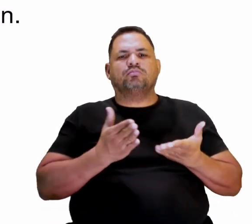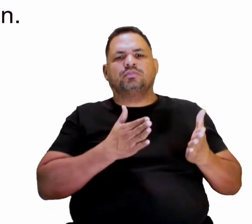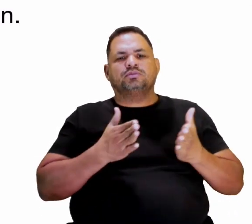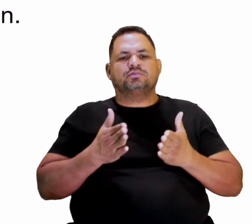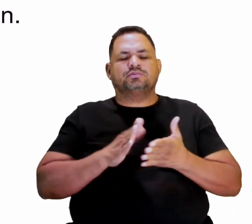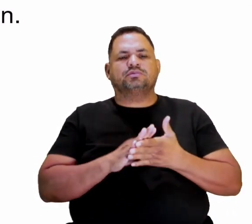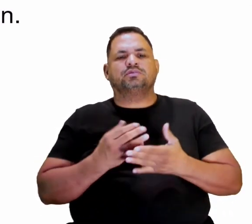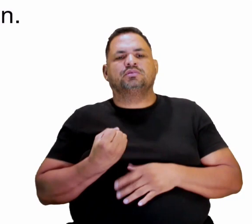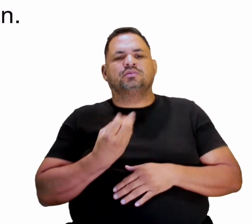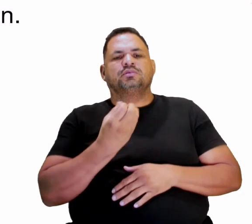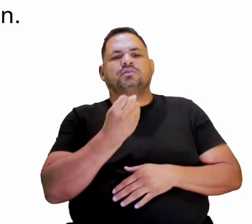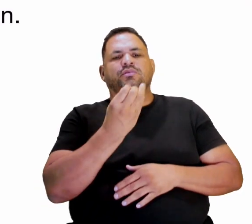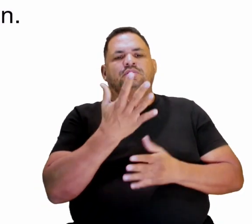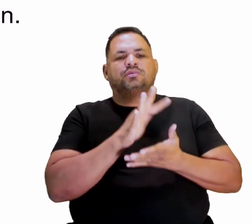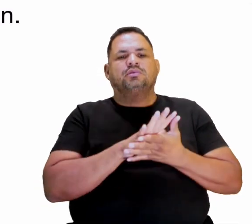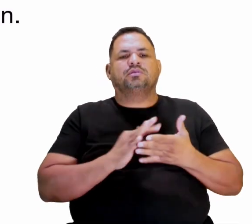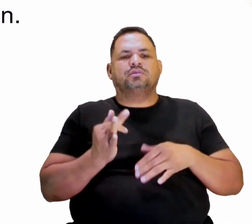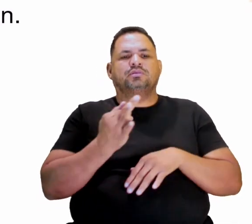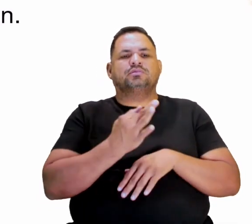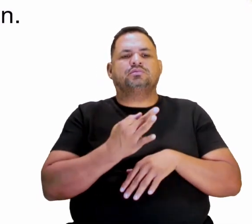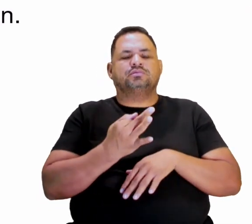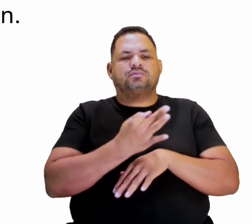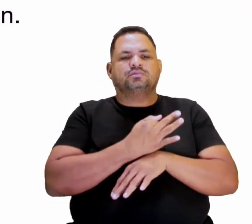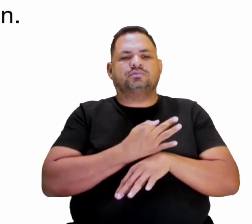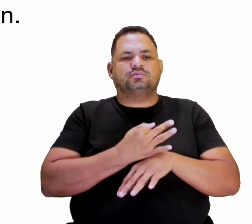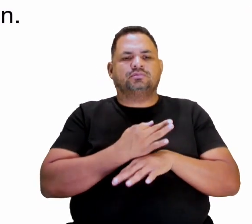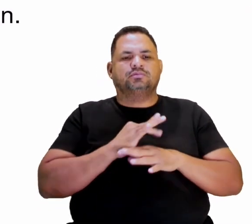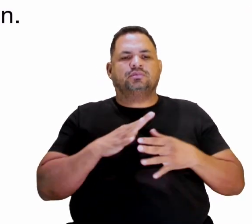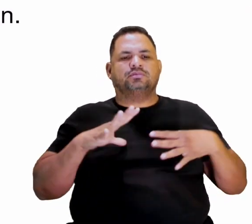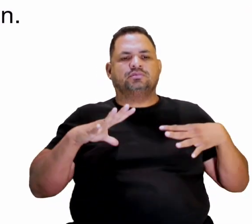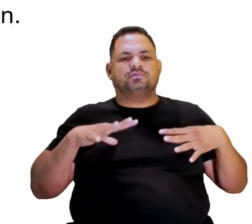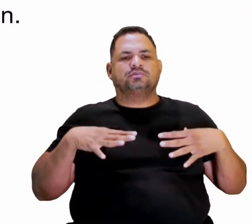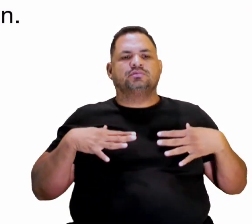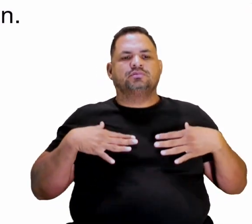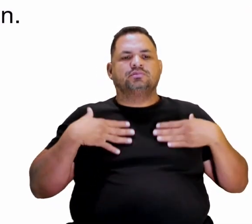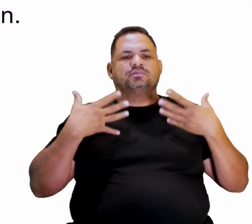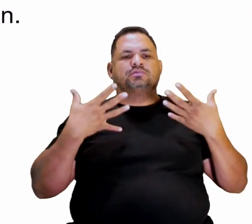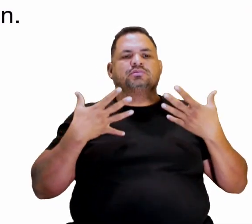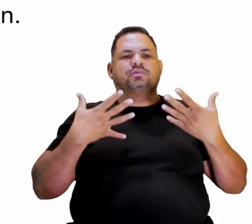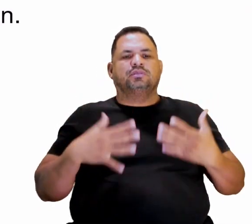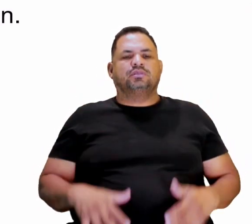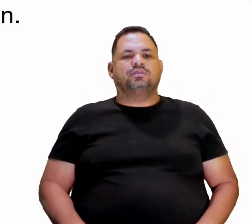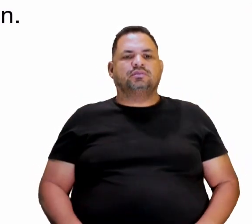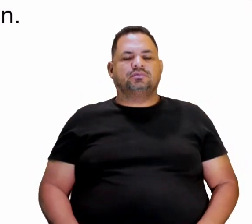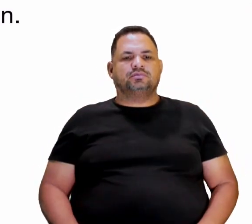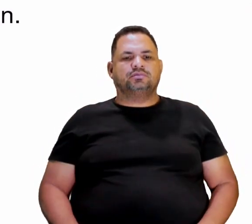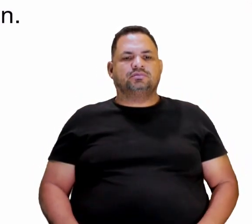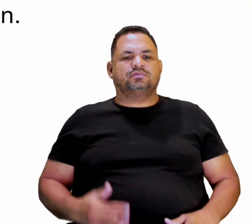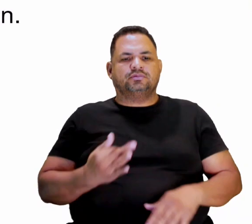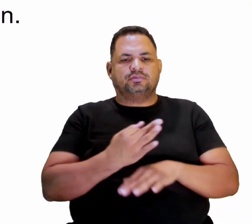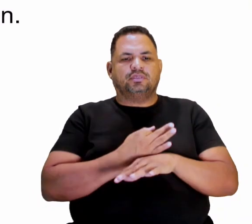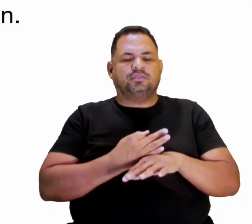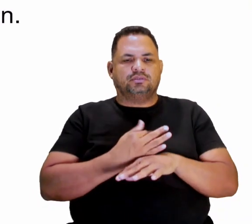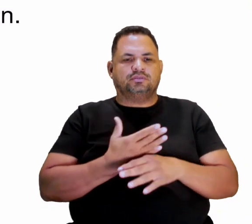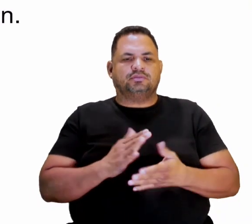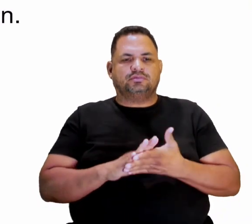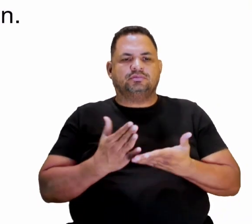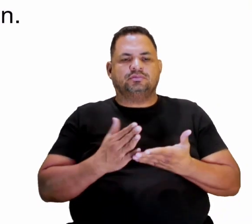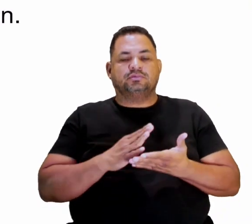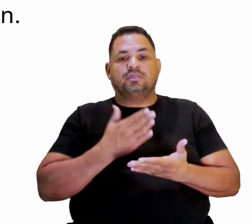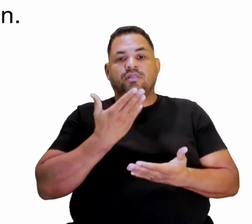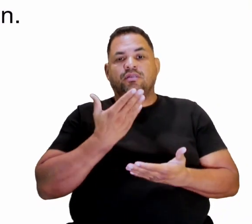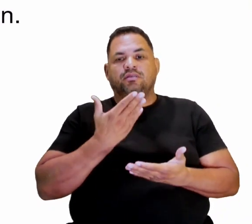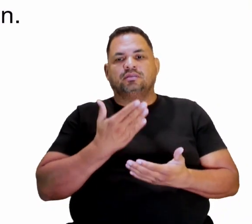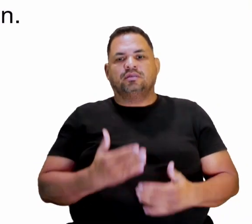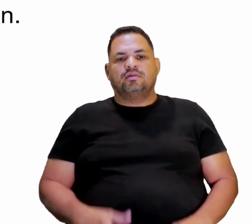férias. Temos aí aquelas frequências que nós aprendemos na nossa aula. A primeira vai ser